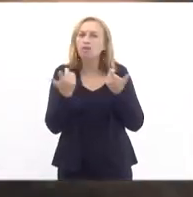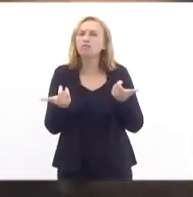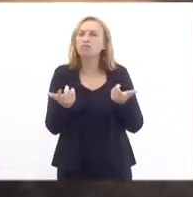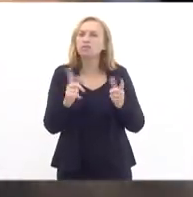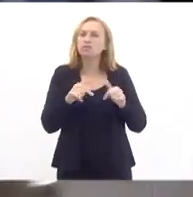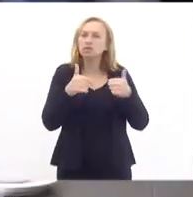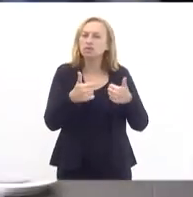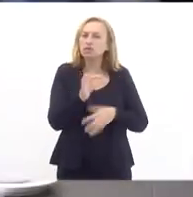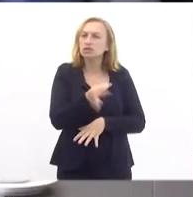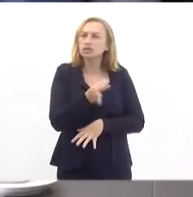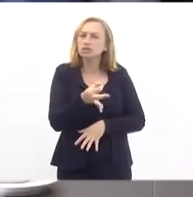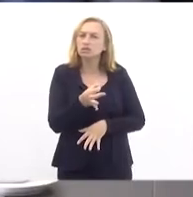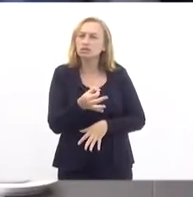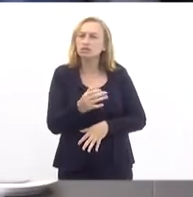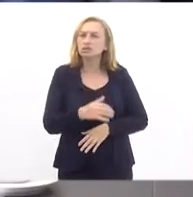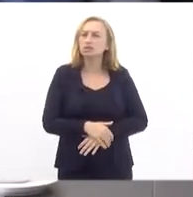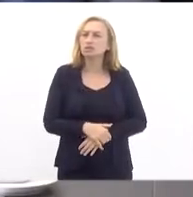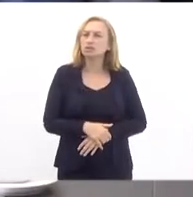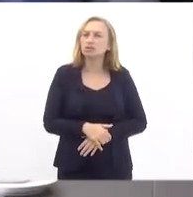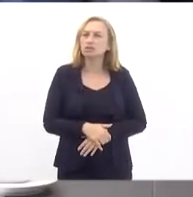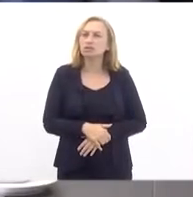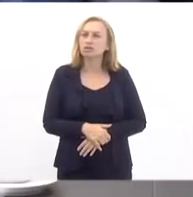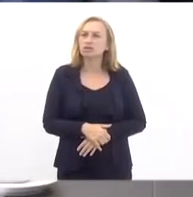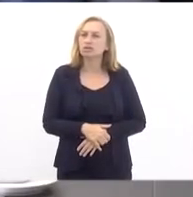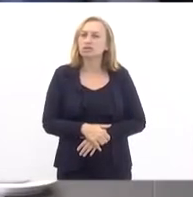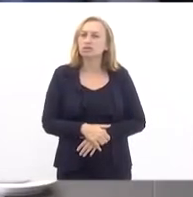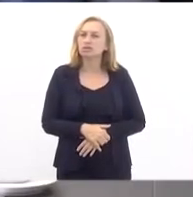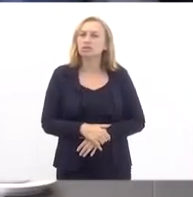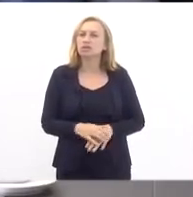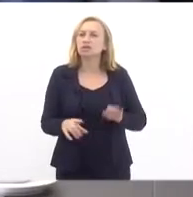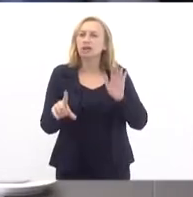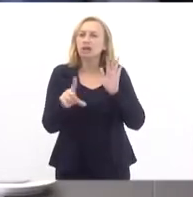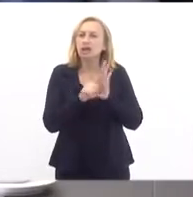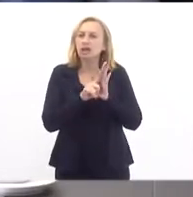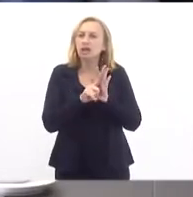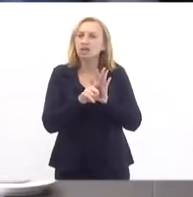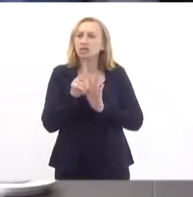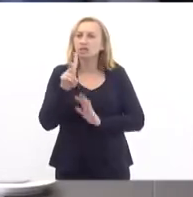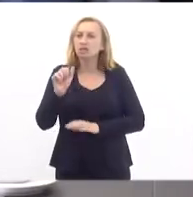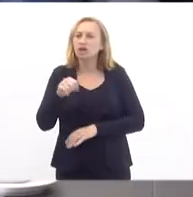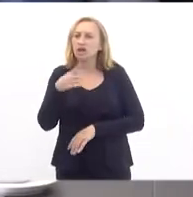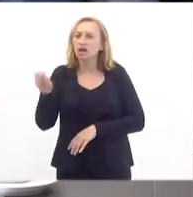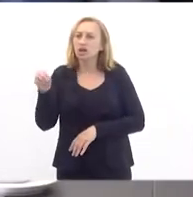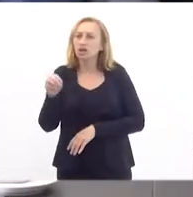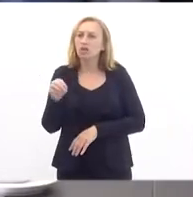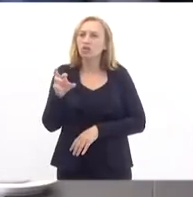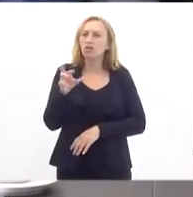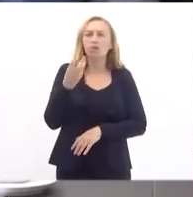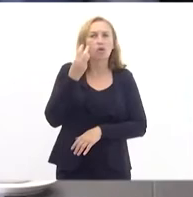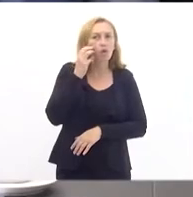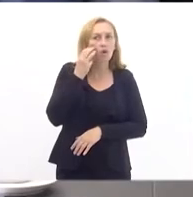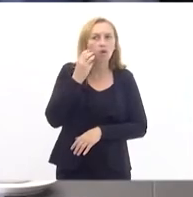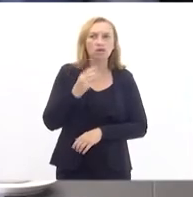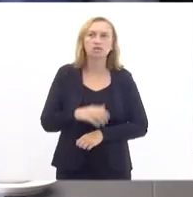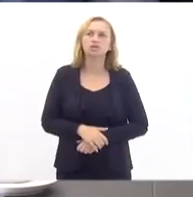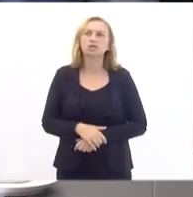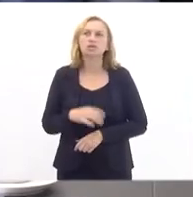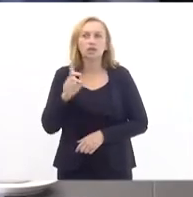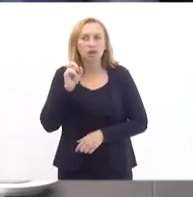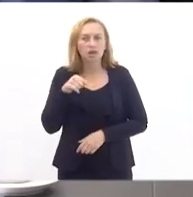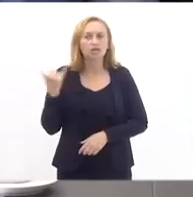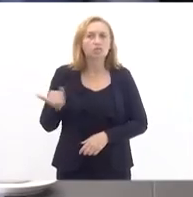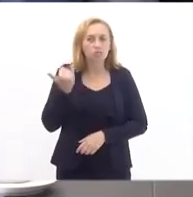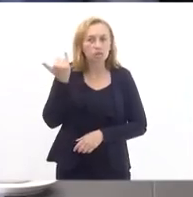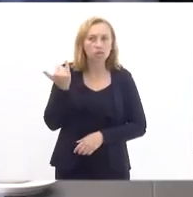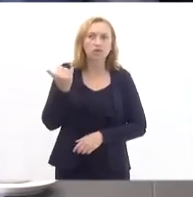efetivamente esse cumprimento da lei do vagão rosa aqui feita por essa casa? Isso acho que também seria bastante importante, até em